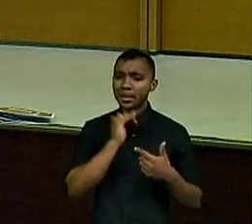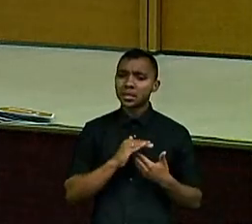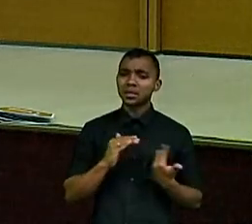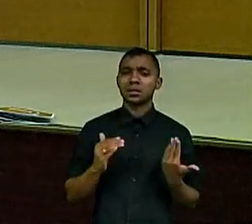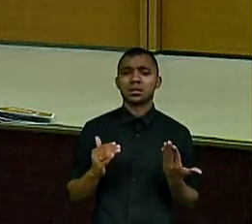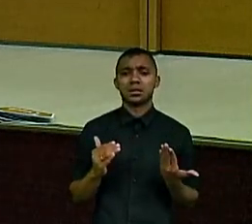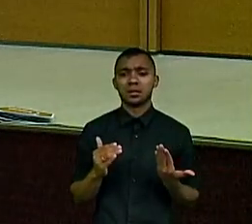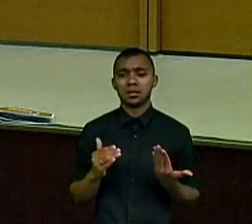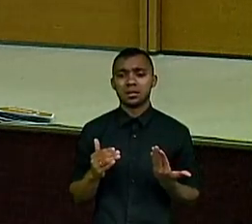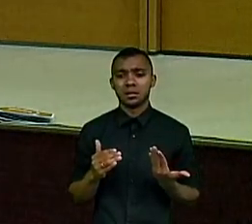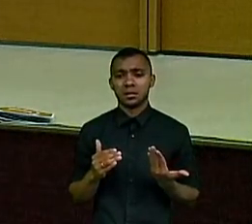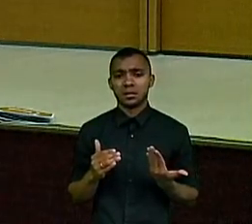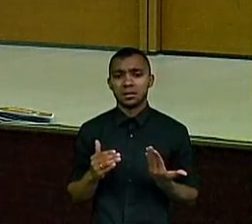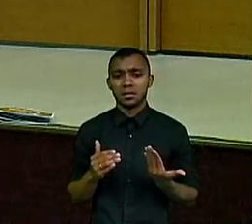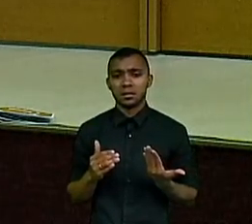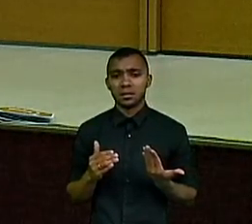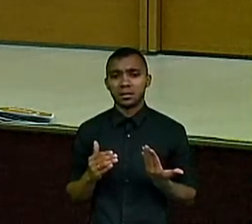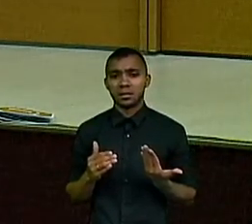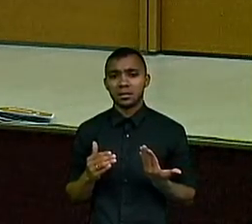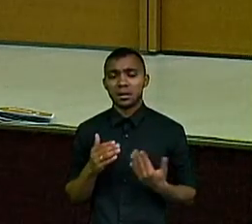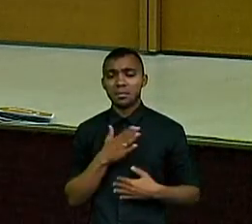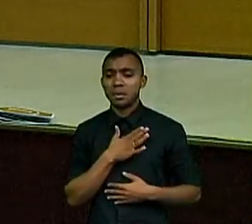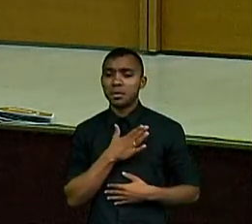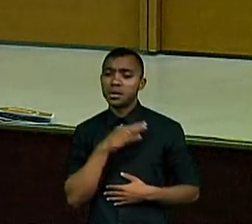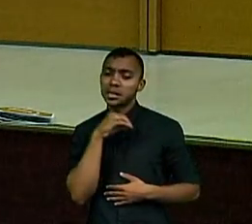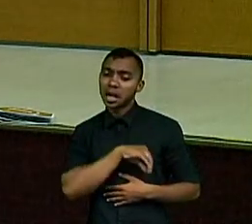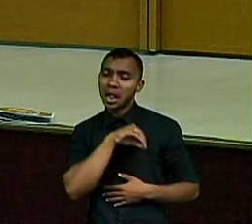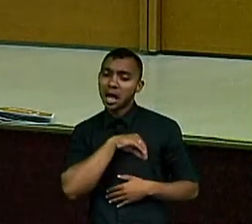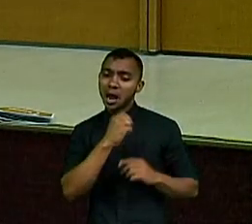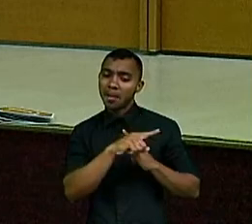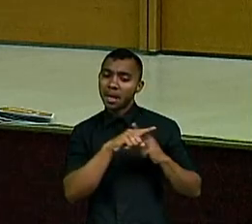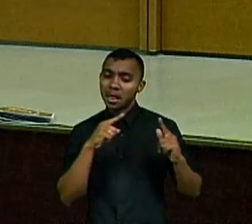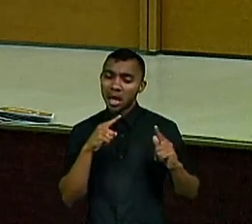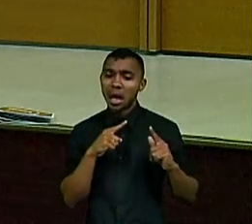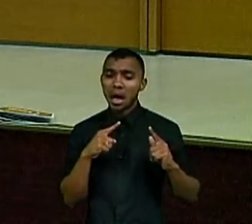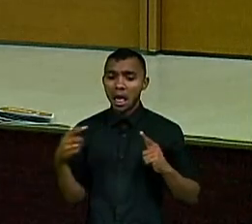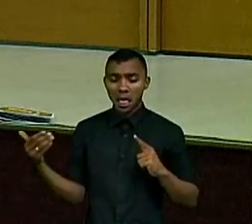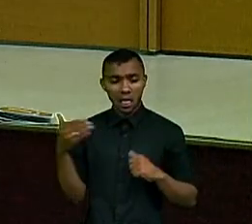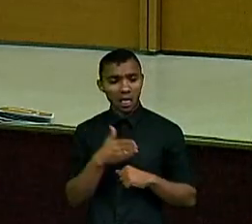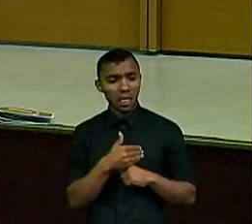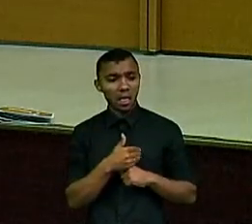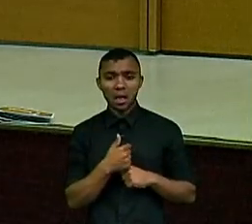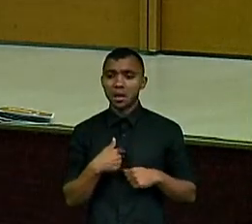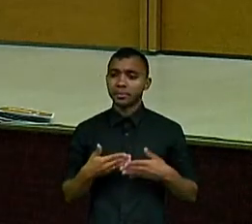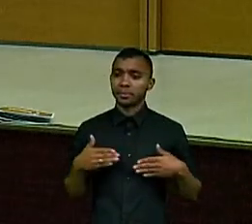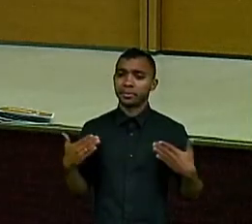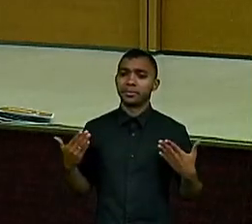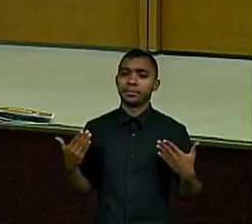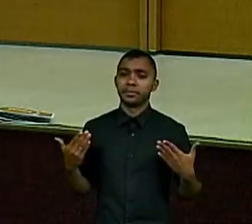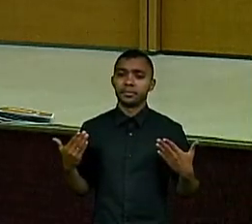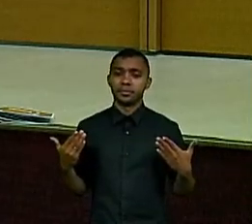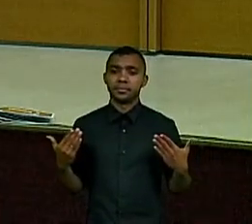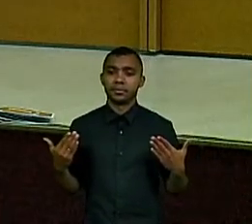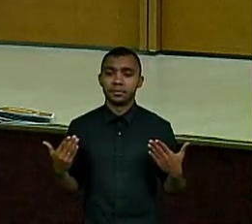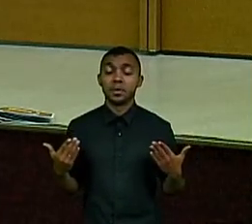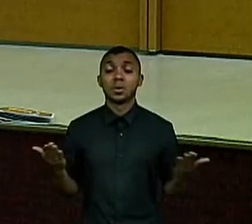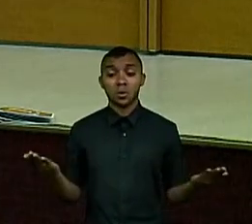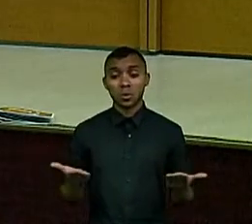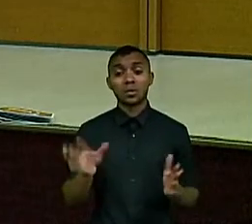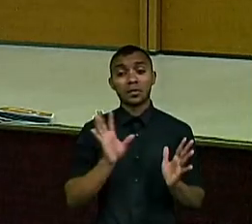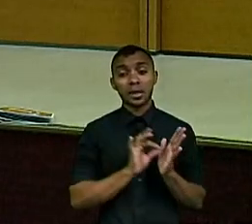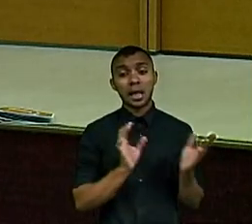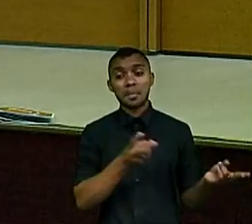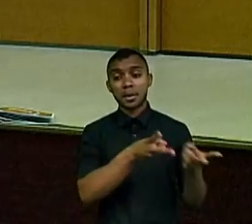tá vindo para casa disponha ganhar metade do que eu ganho né a gente tá vivenciando isso hoje nós estamos vivendo